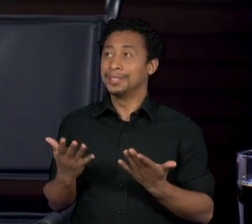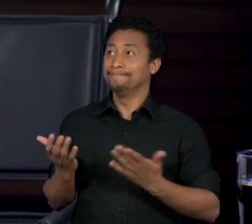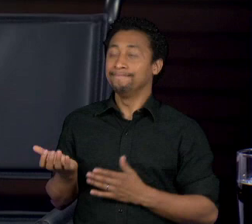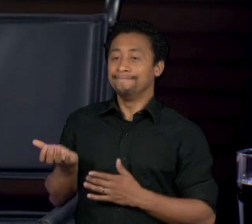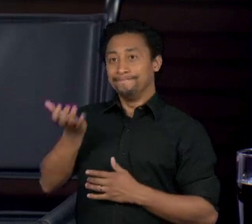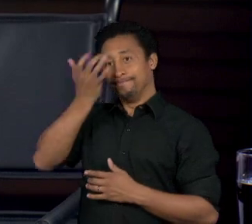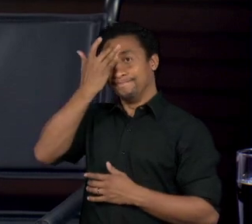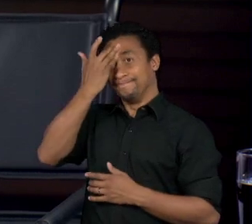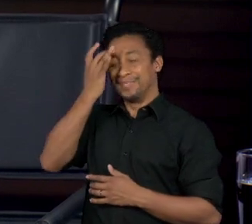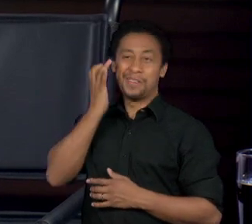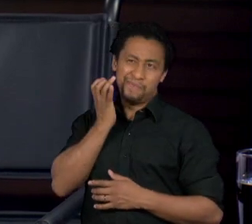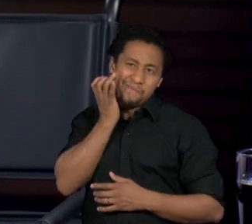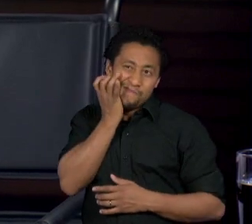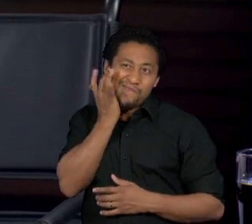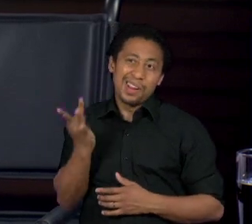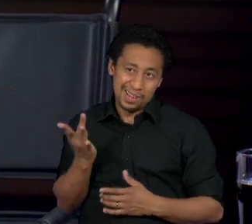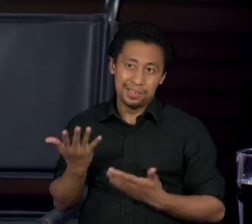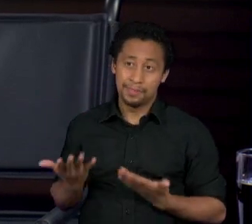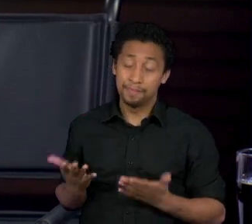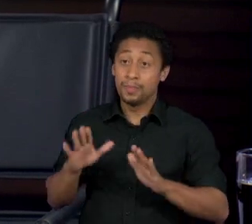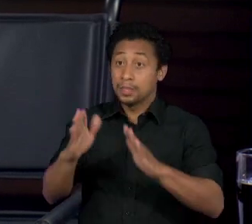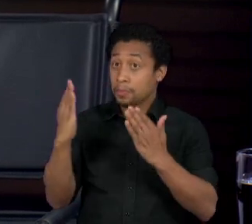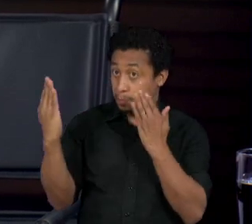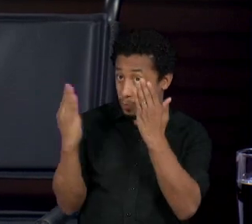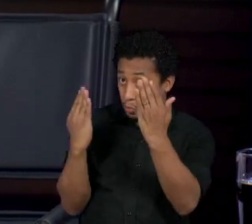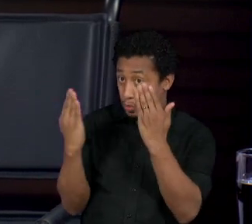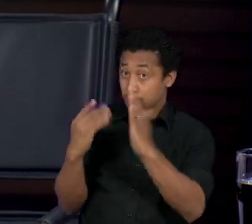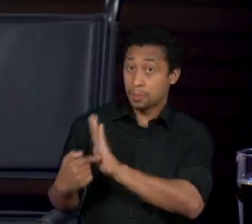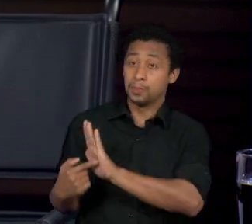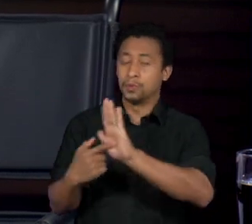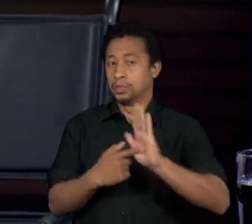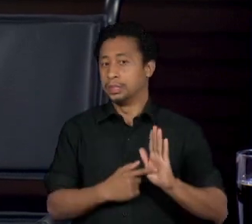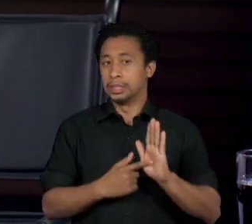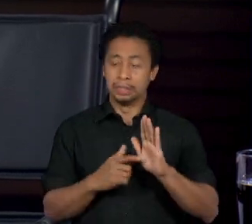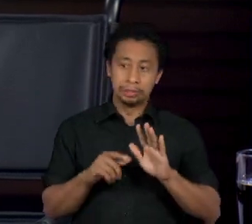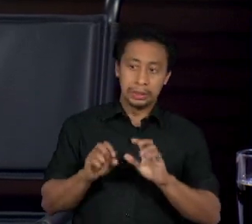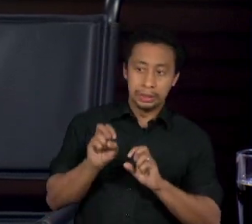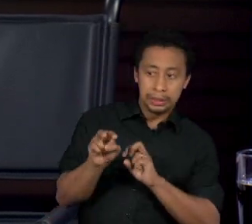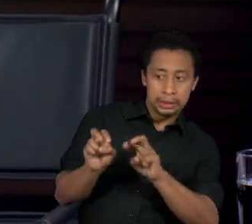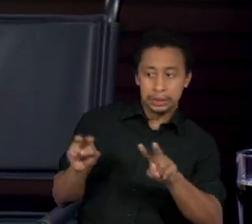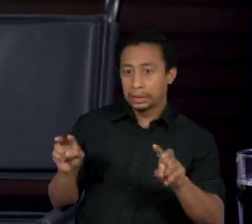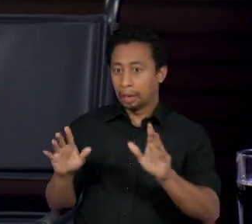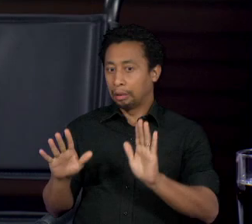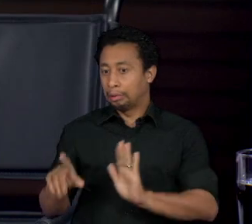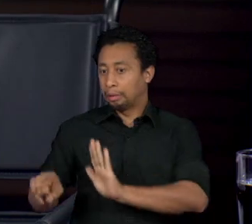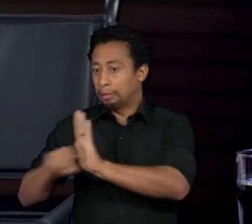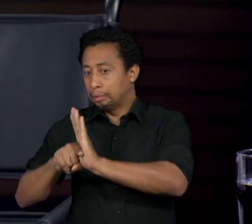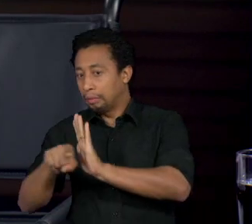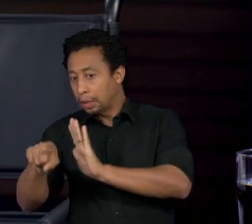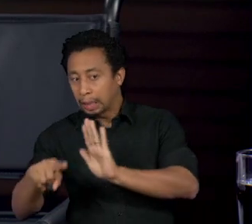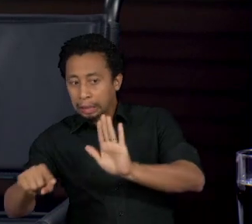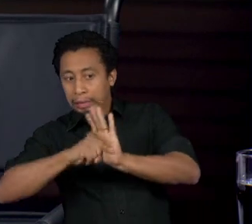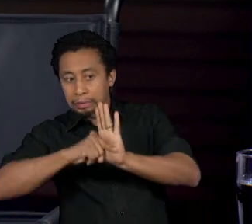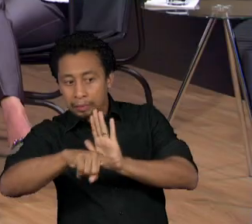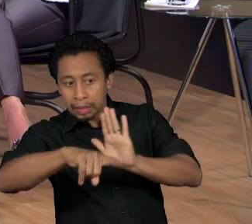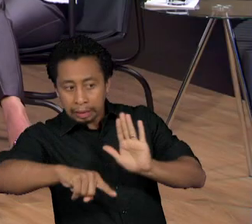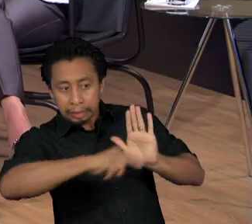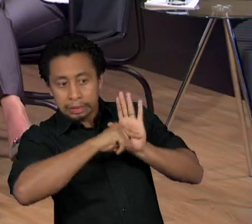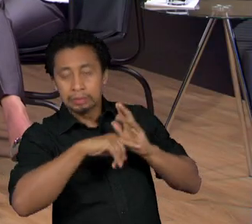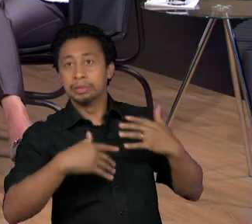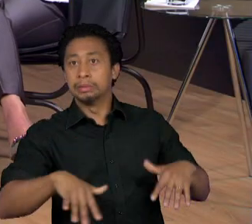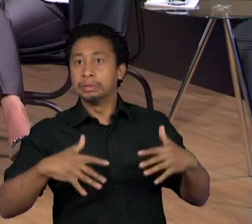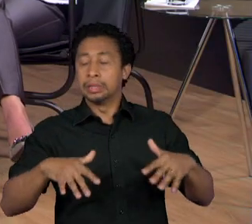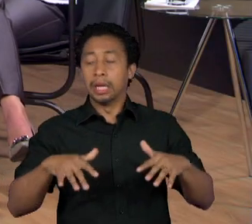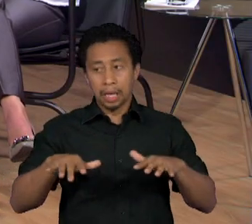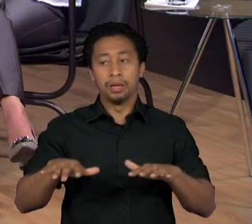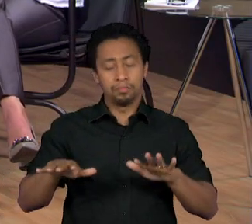armazenar. Porém, aí um pouco da psicologia, você também nas coisas negativas, você acaba também tendo um armazenamento, só que com